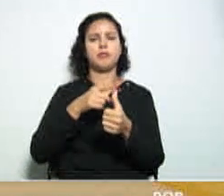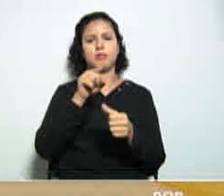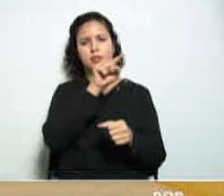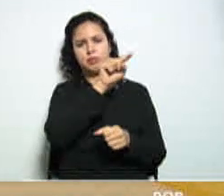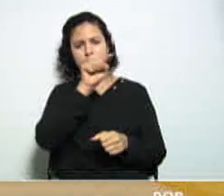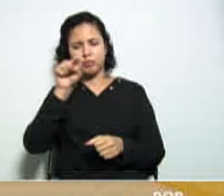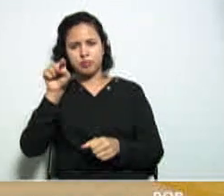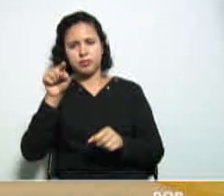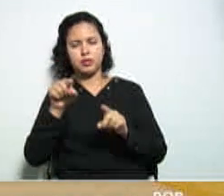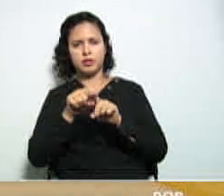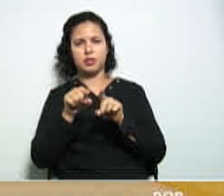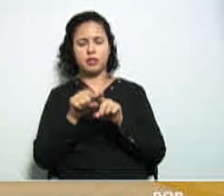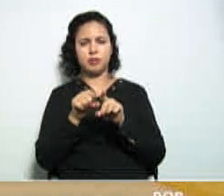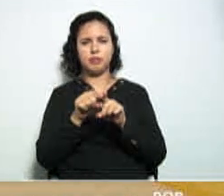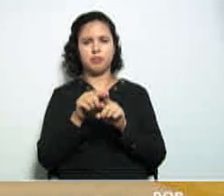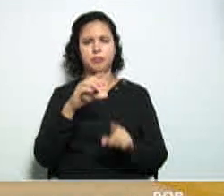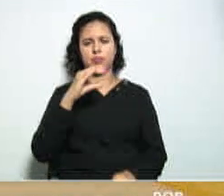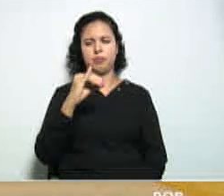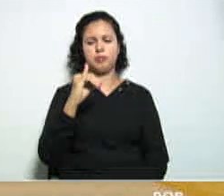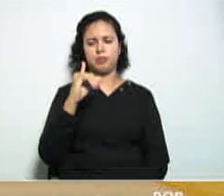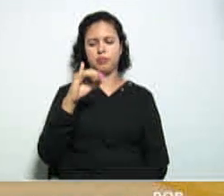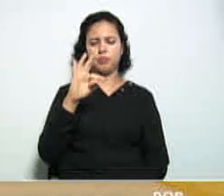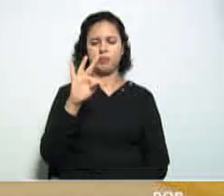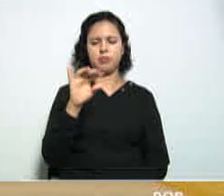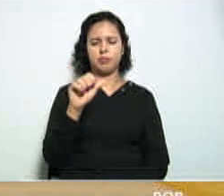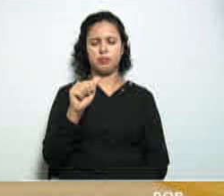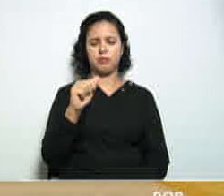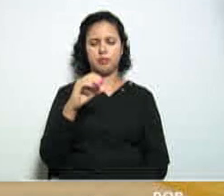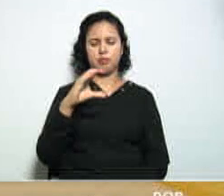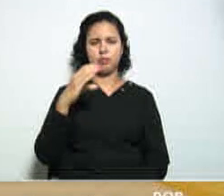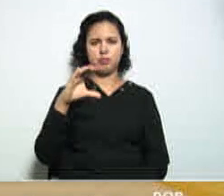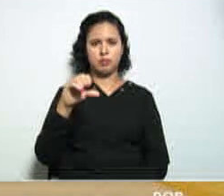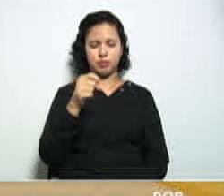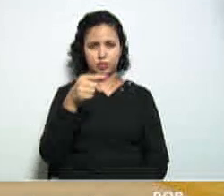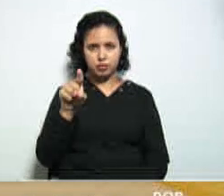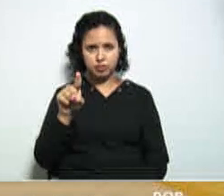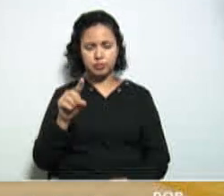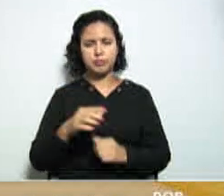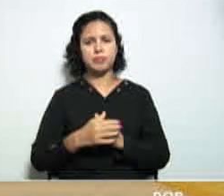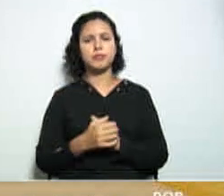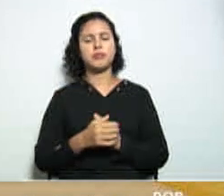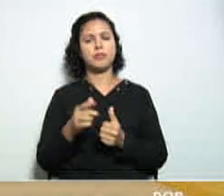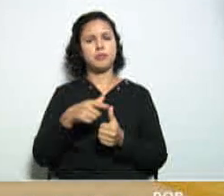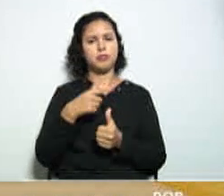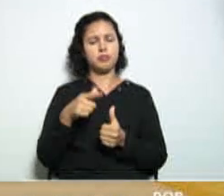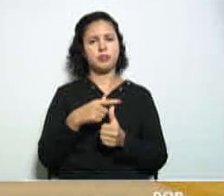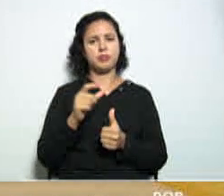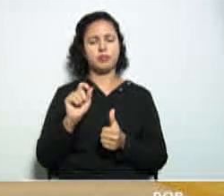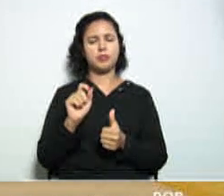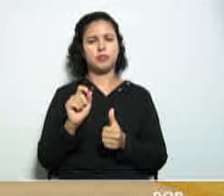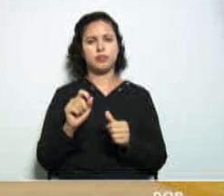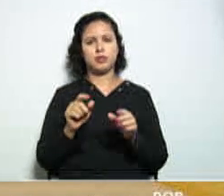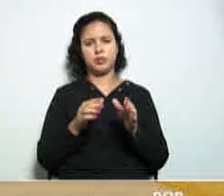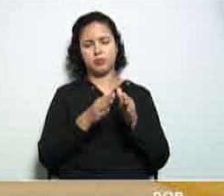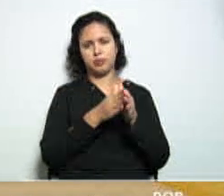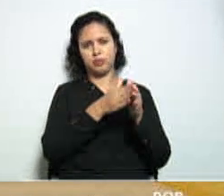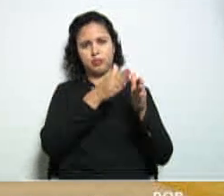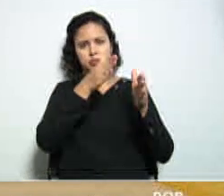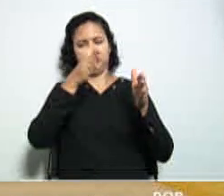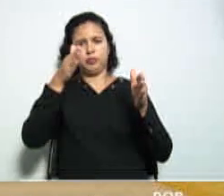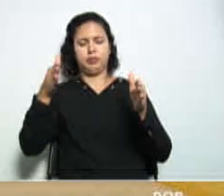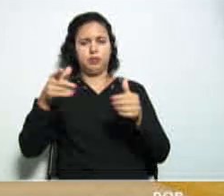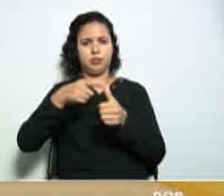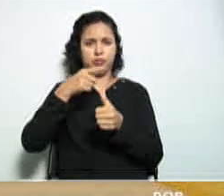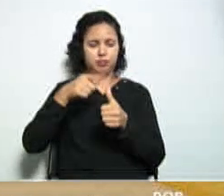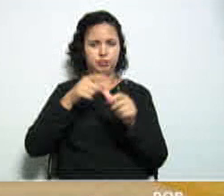é utilizado em citações. Então, aqui nós faremos, primeiramente, o recuo do parágrafo da primeira